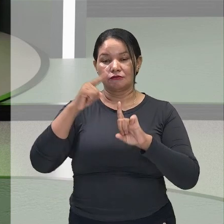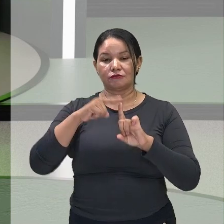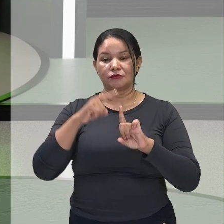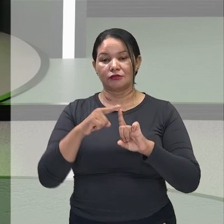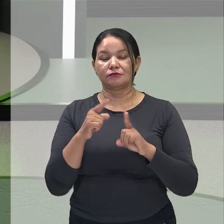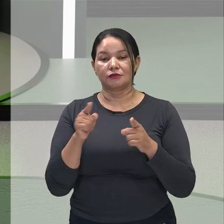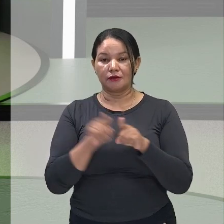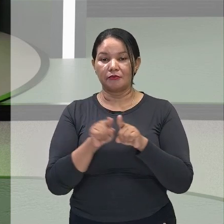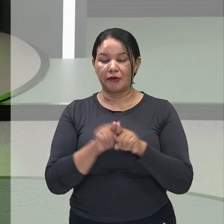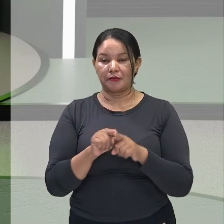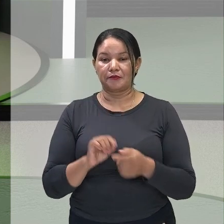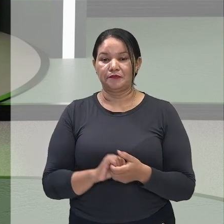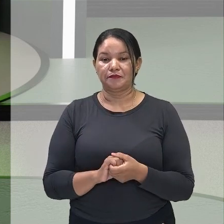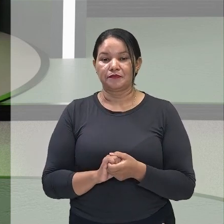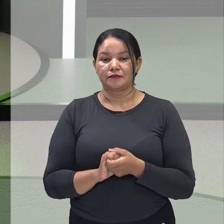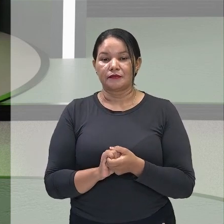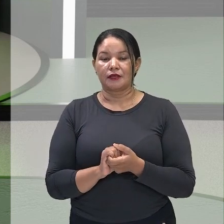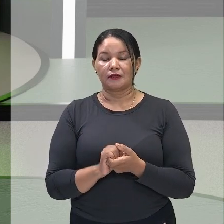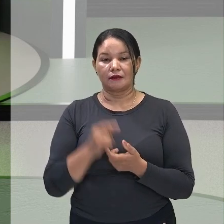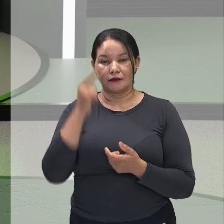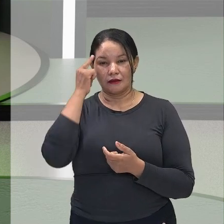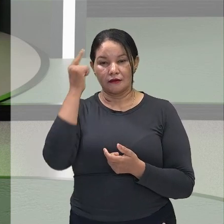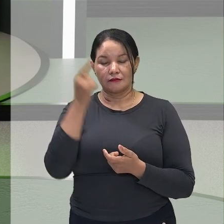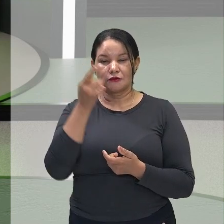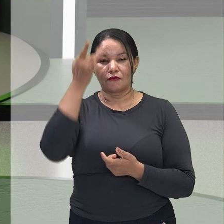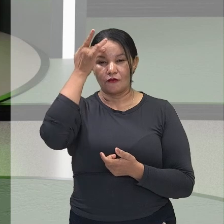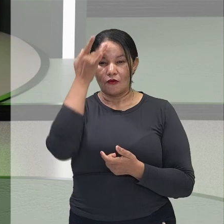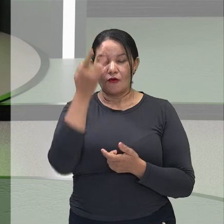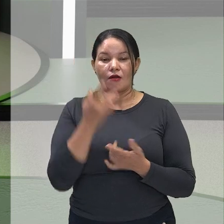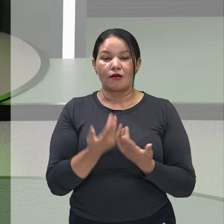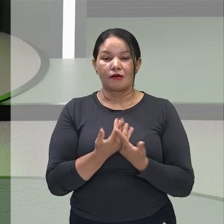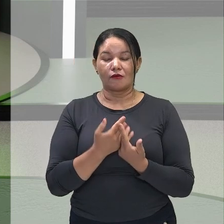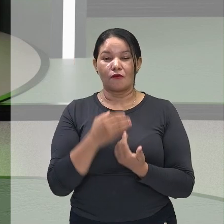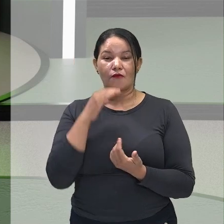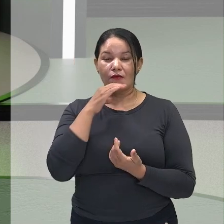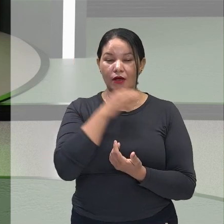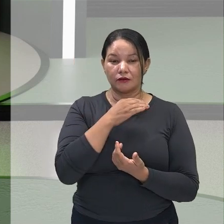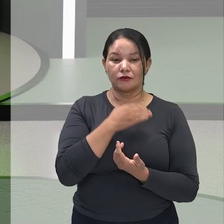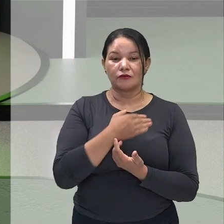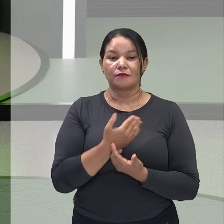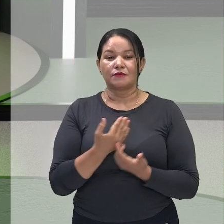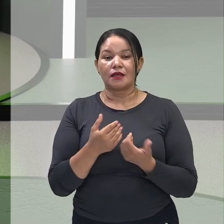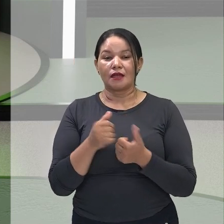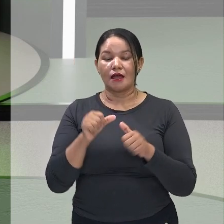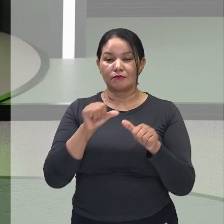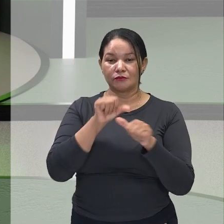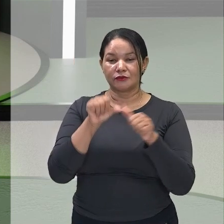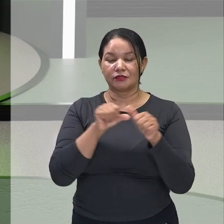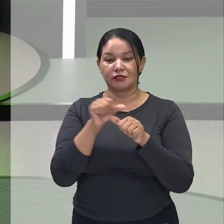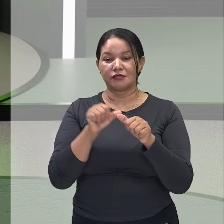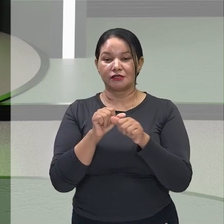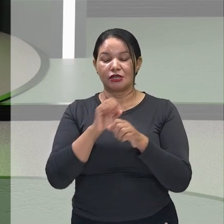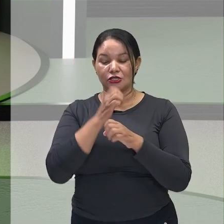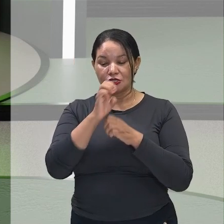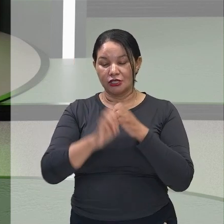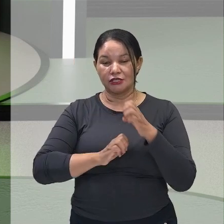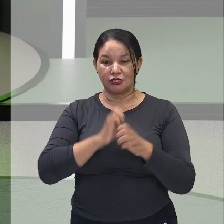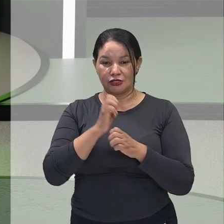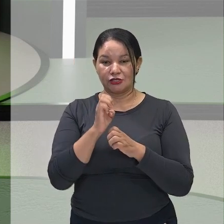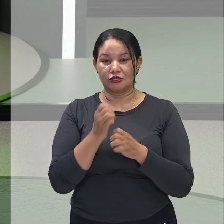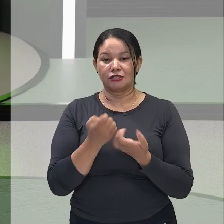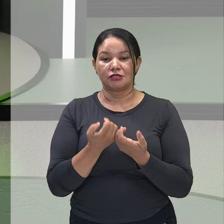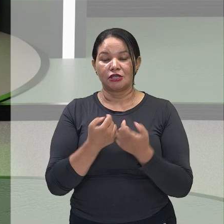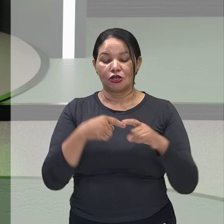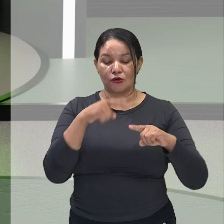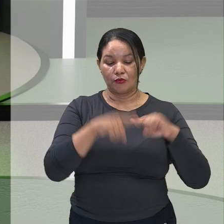essa informação. Calor é a transferência de energia térmica entre corpos que estão